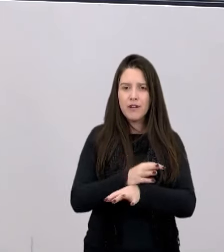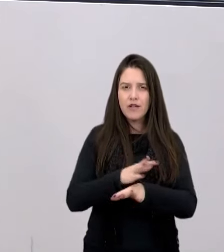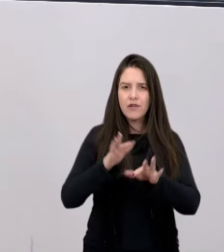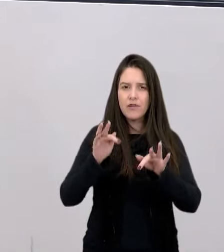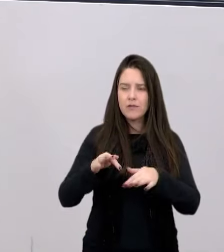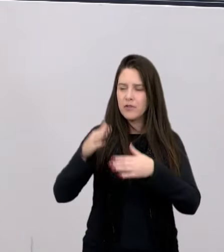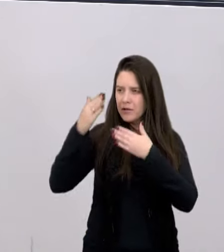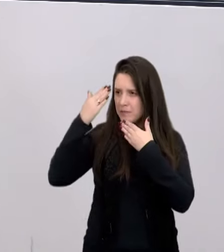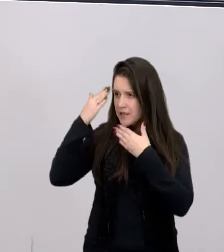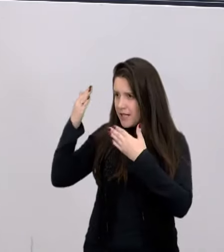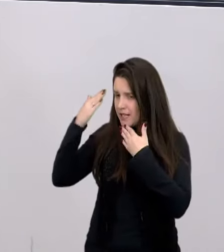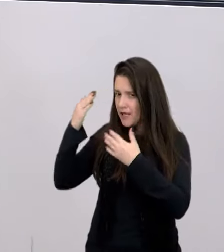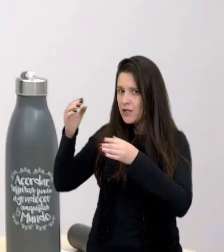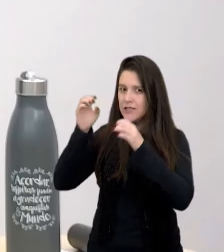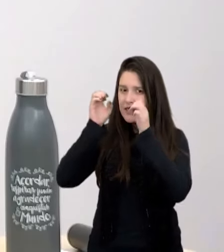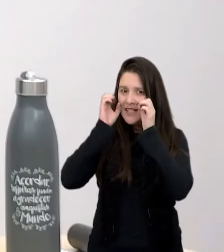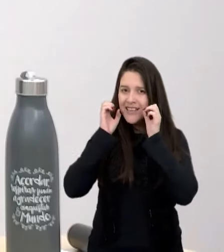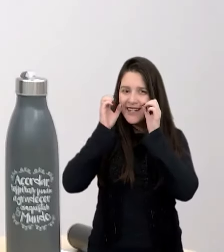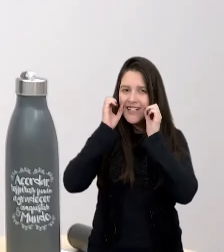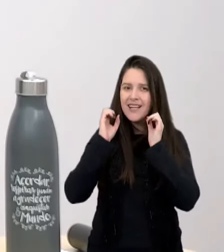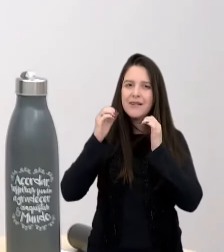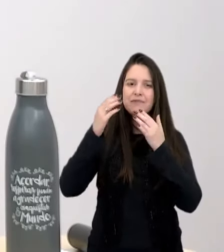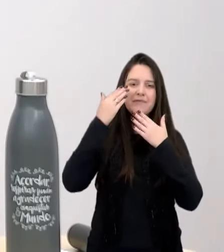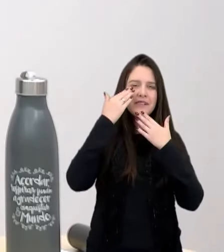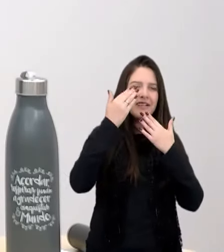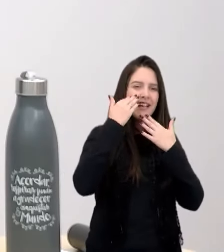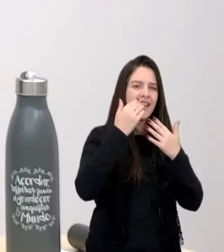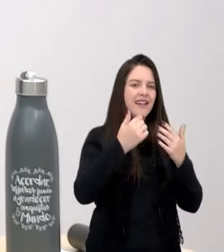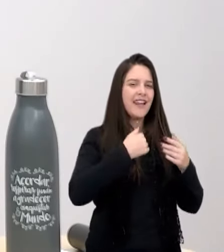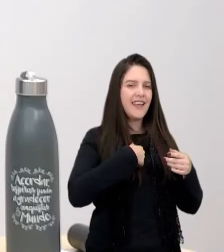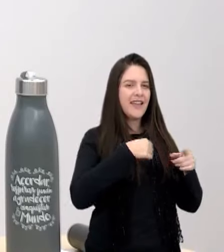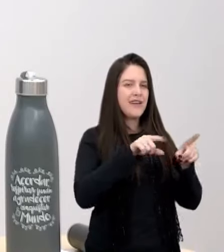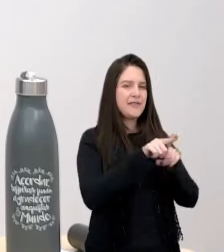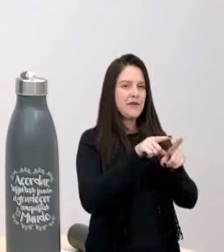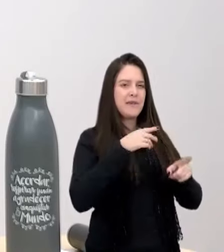muito obrigada aí pela sua participação. Obrigada foi um